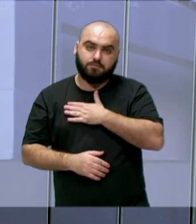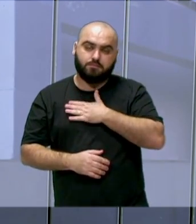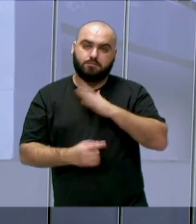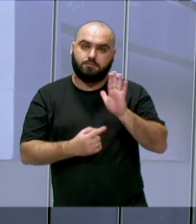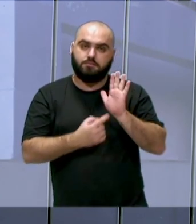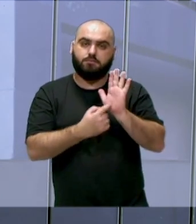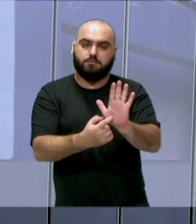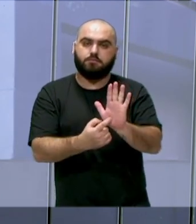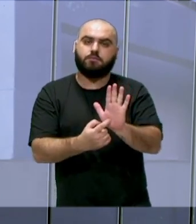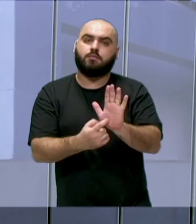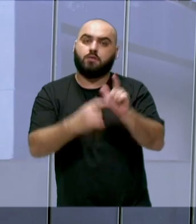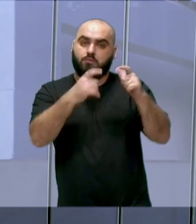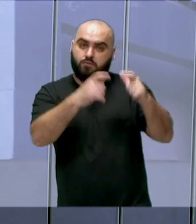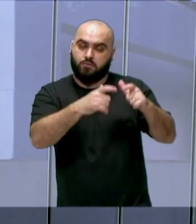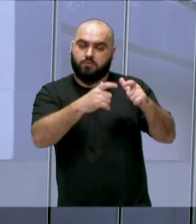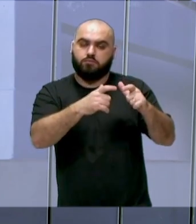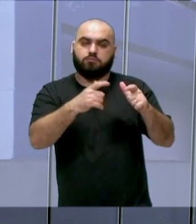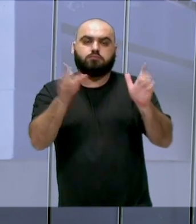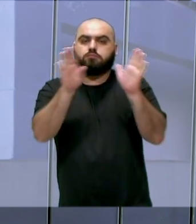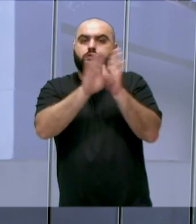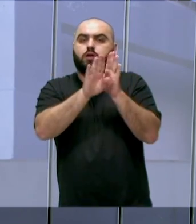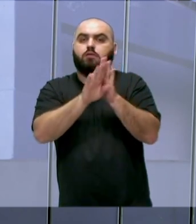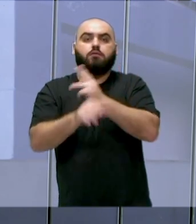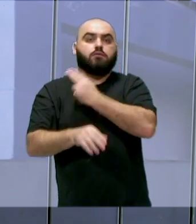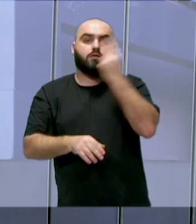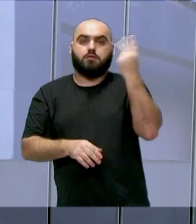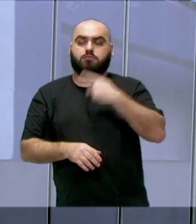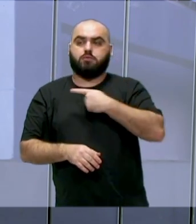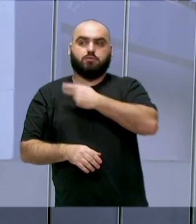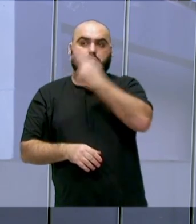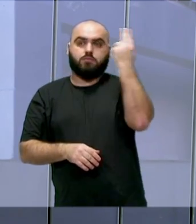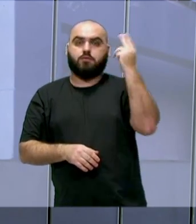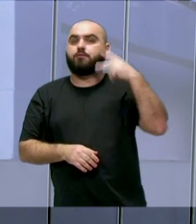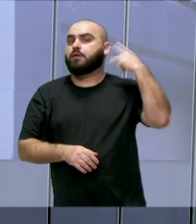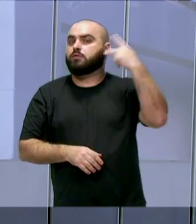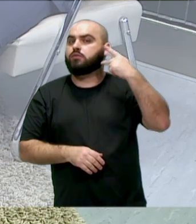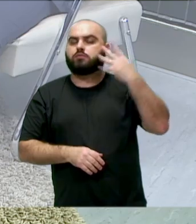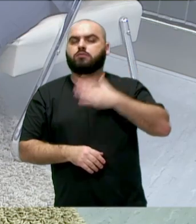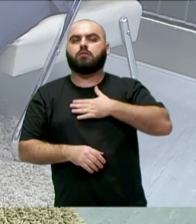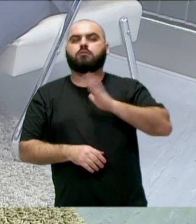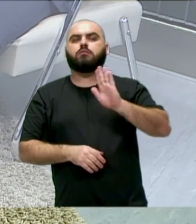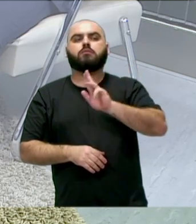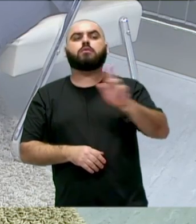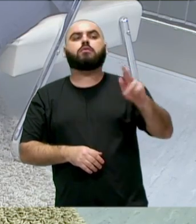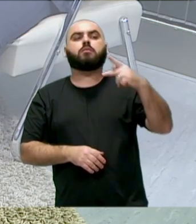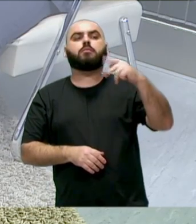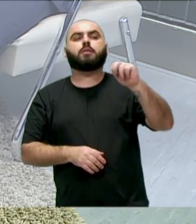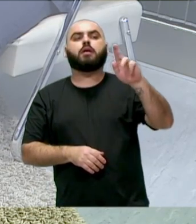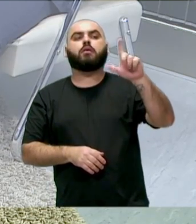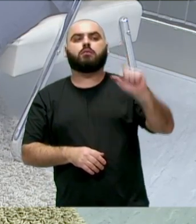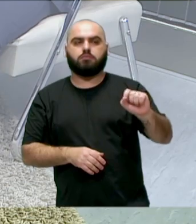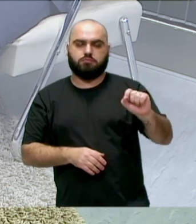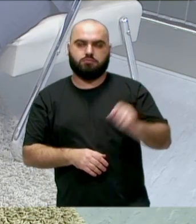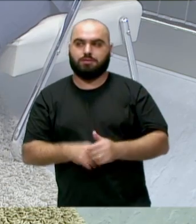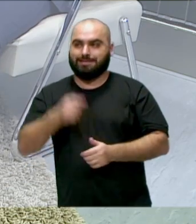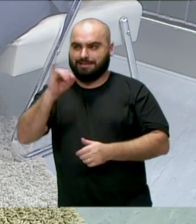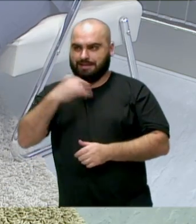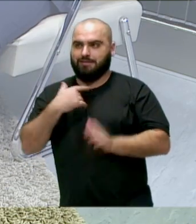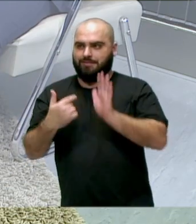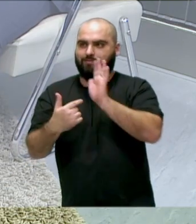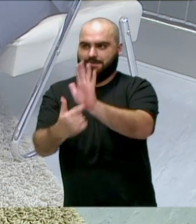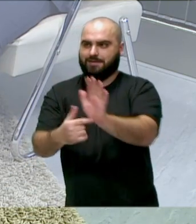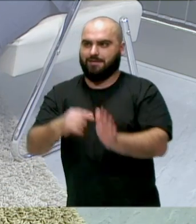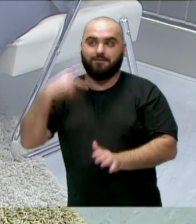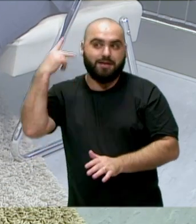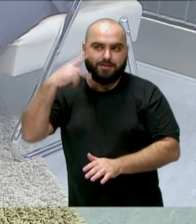em alguma esfera pública, eu não chego me apresentando como vereador, como cidadão. Engraçado. Então, se eu me apresentar como vereador,